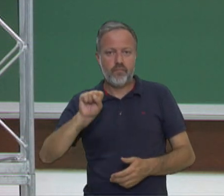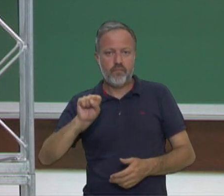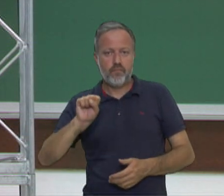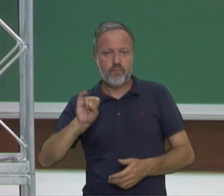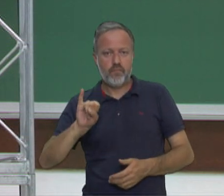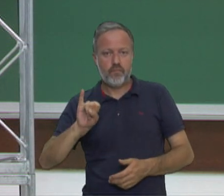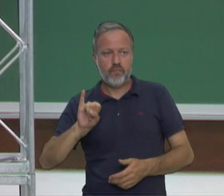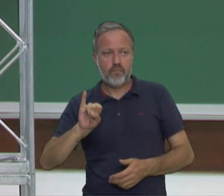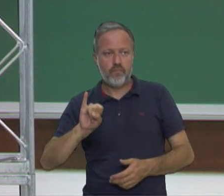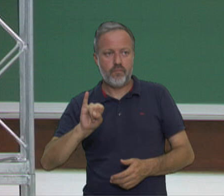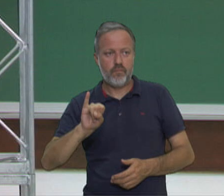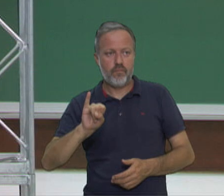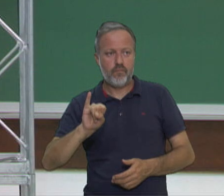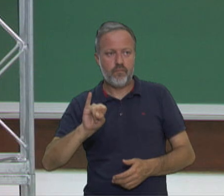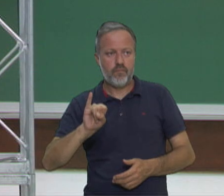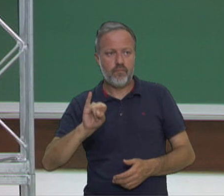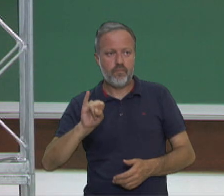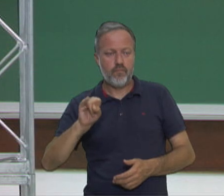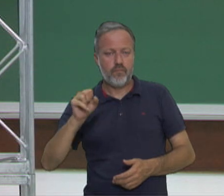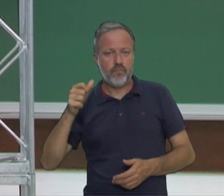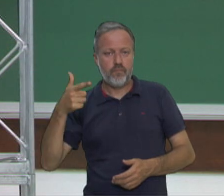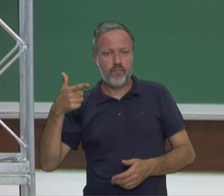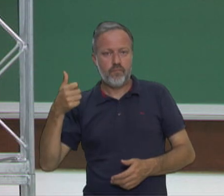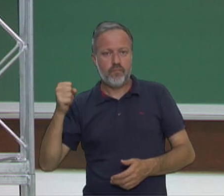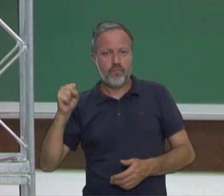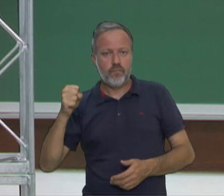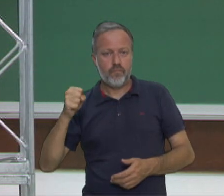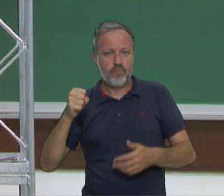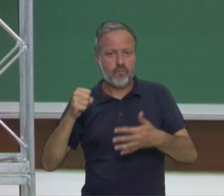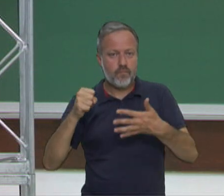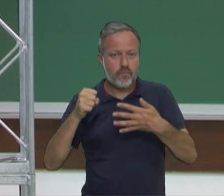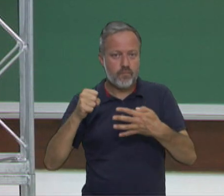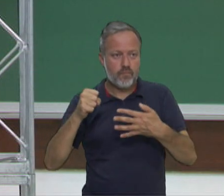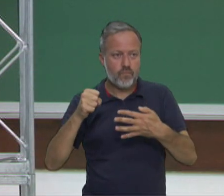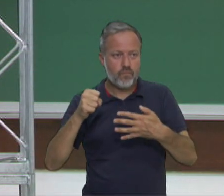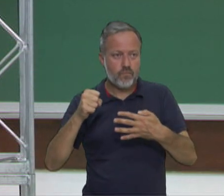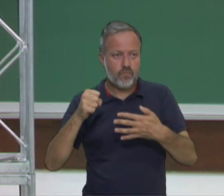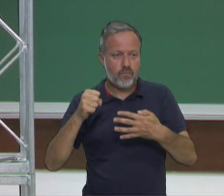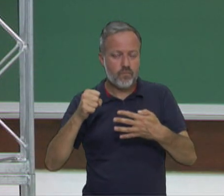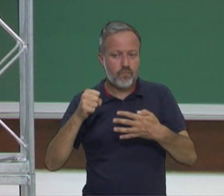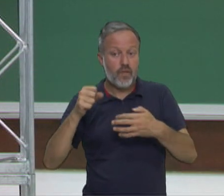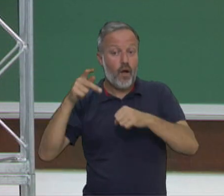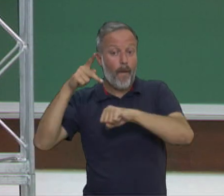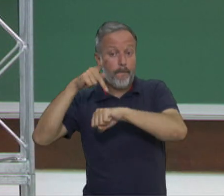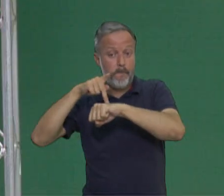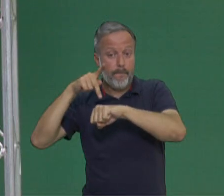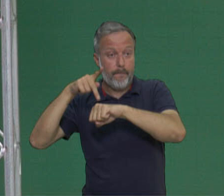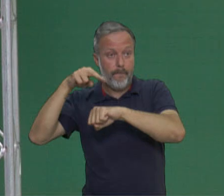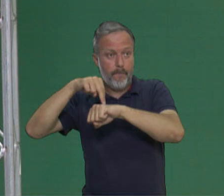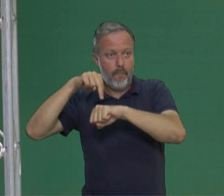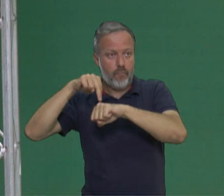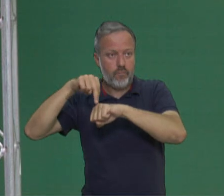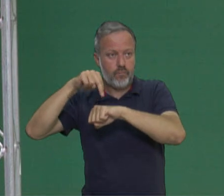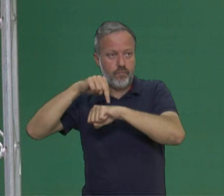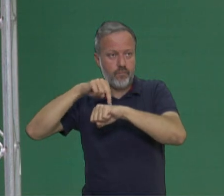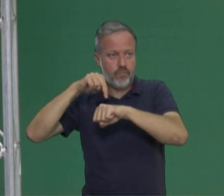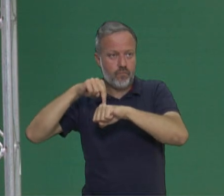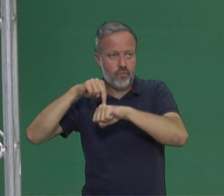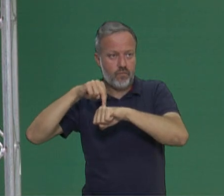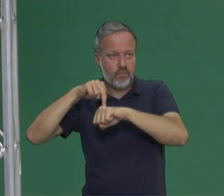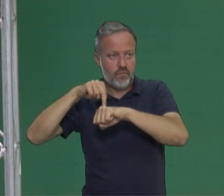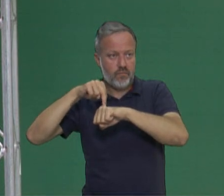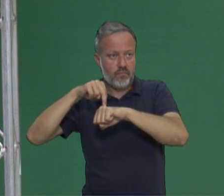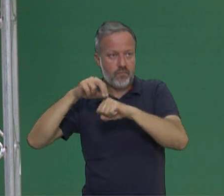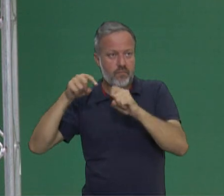dar 14. Tem 14 nêutrons. Então, prótons e nêutrons diferentes e